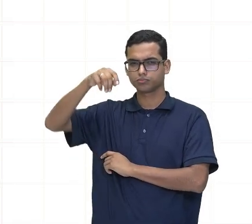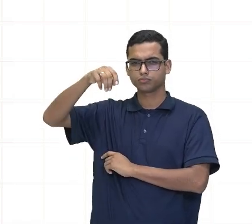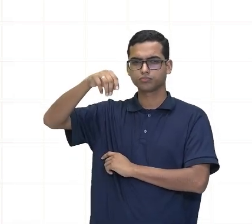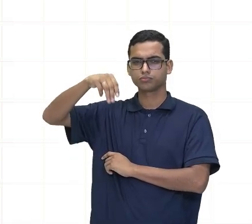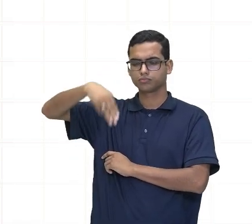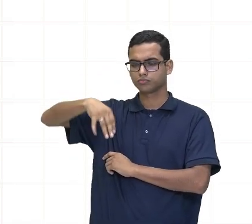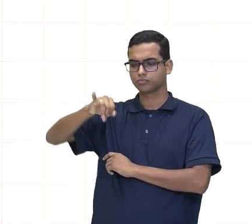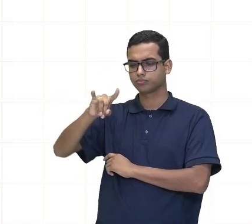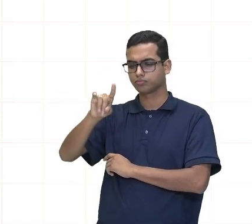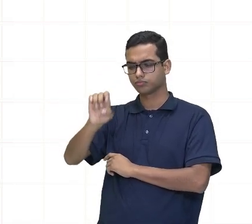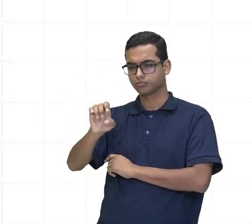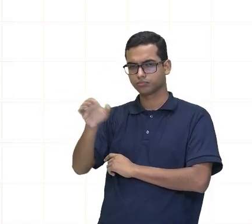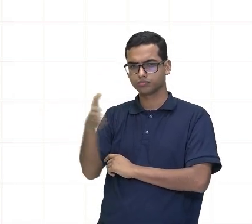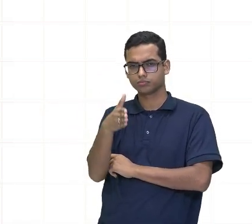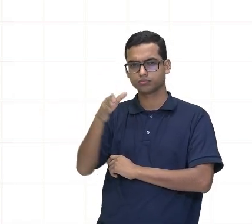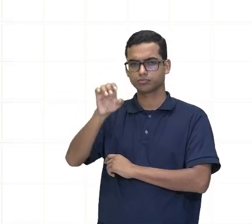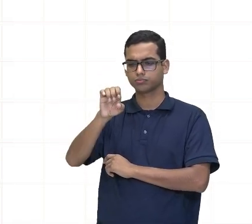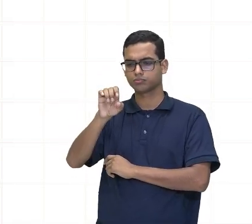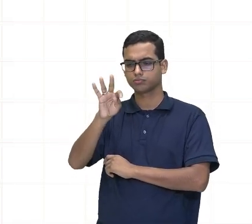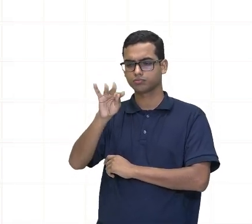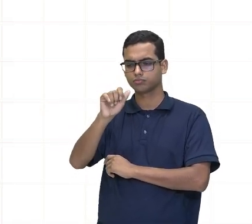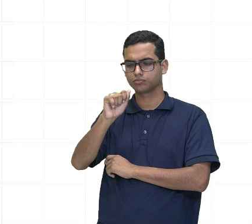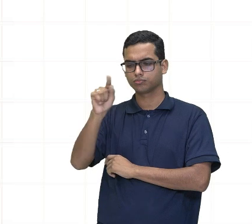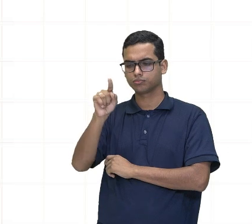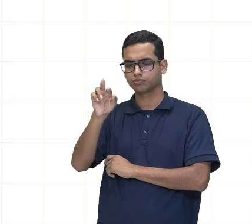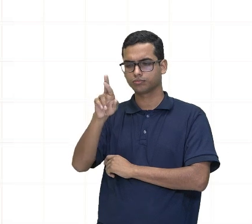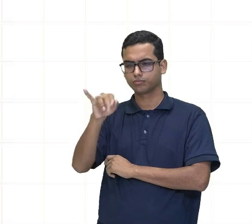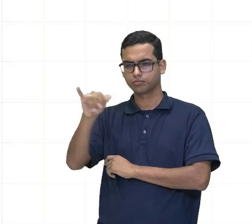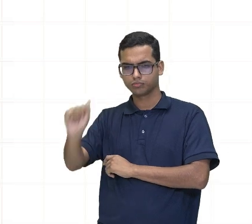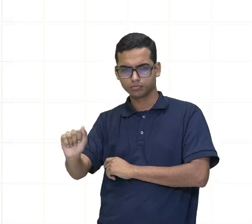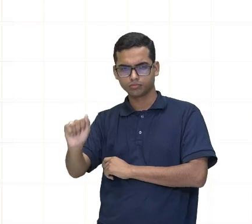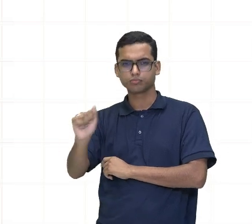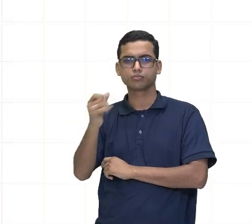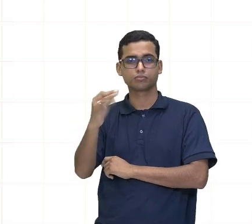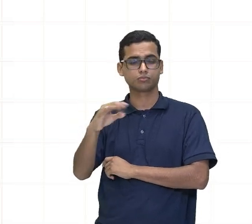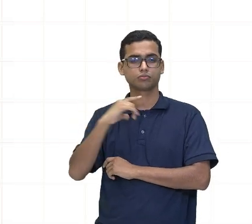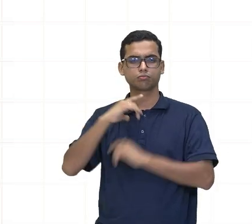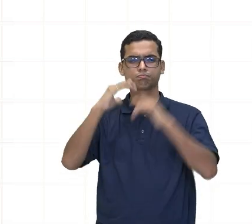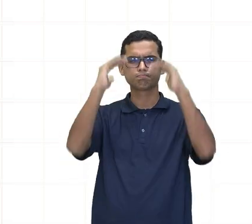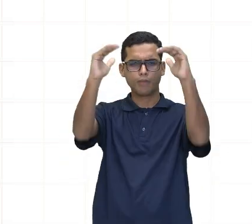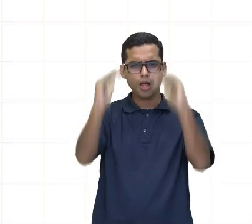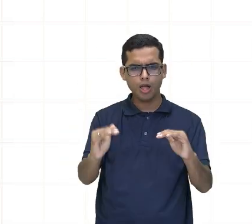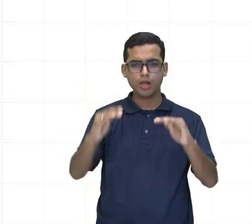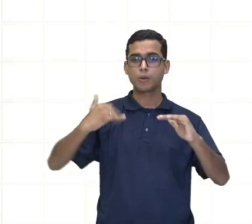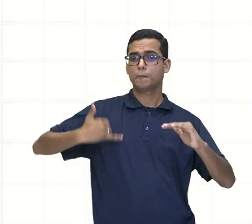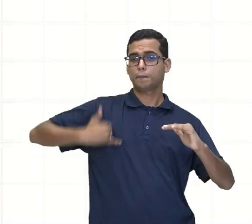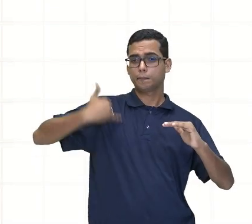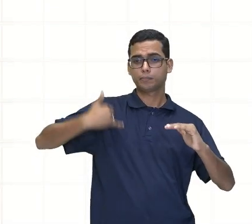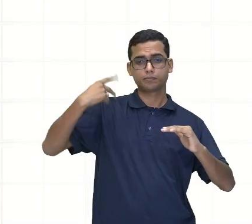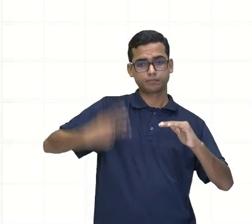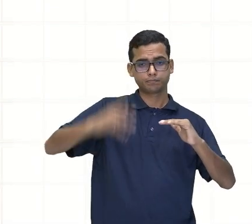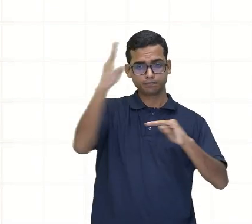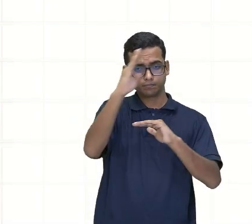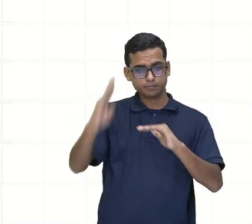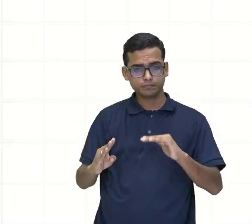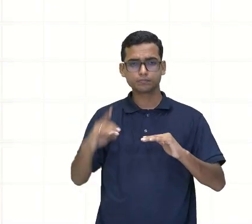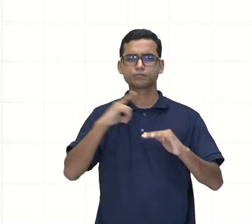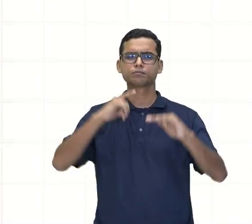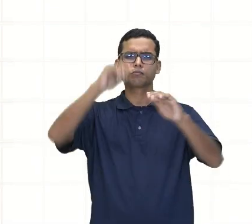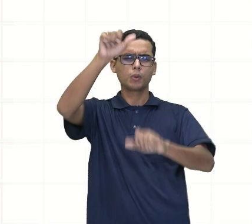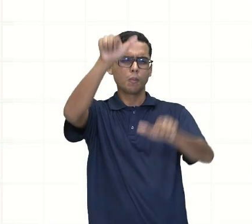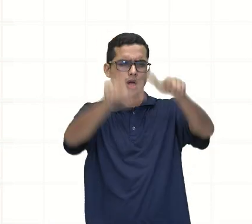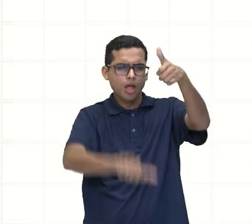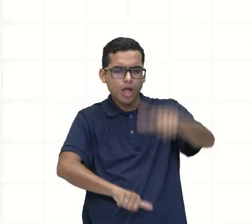gente, nesse gráfico eu tenho ali várias informações que precisam ser analisadas, tá bom? Então, eu preciso ter